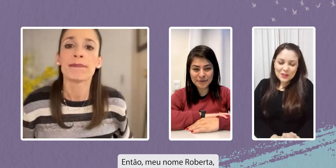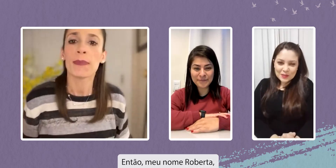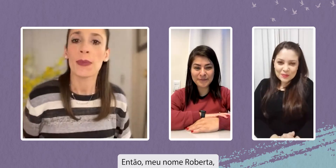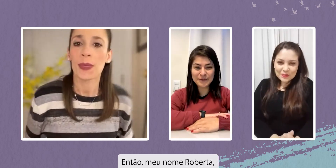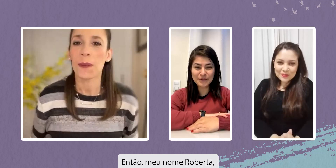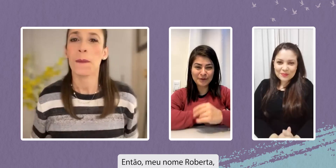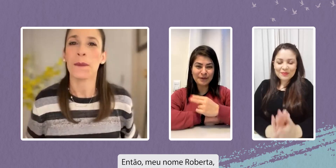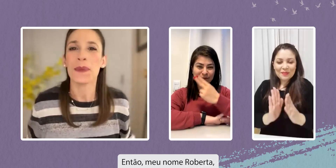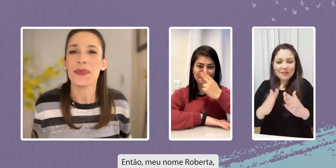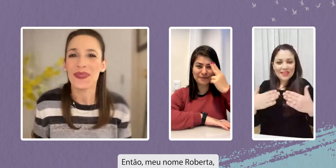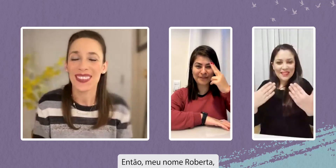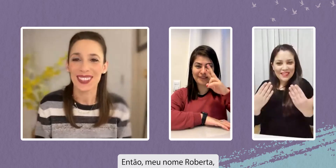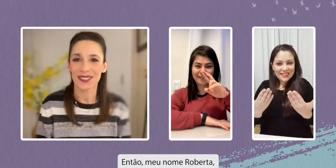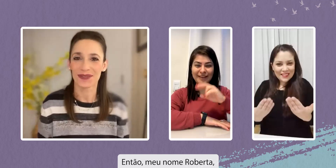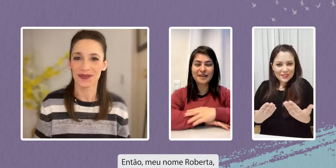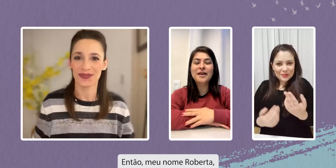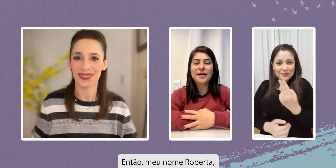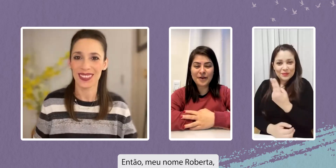Então, meu nome,